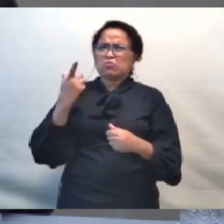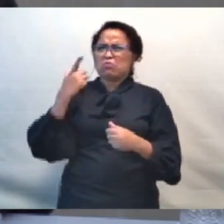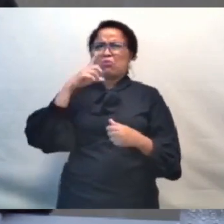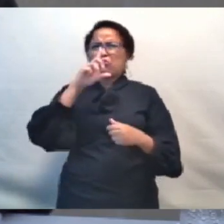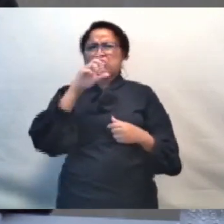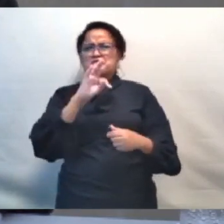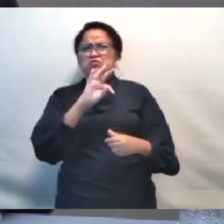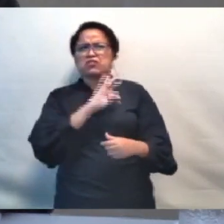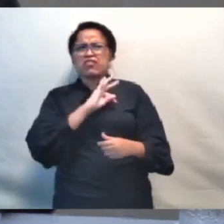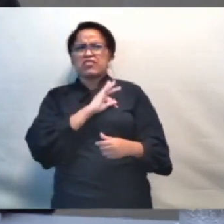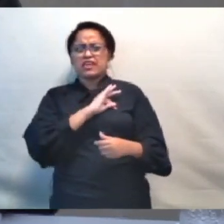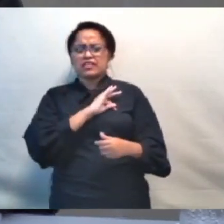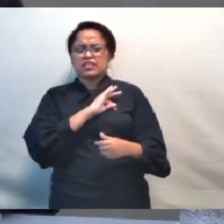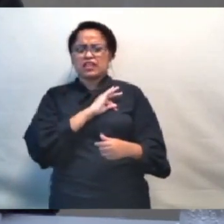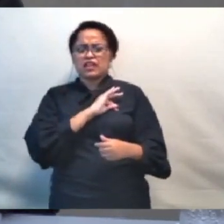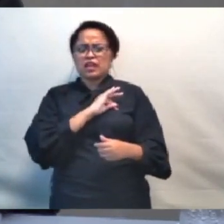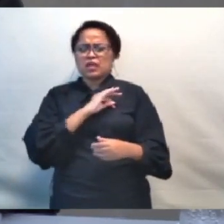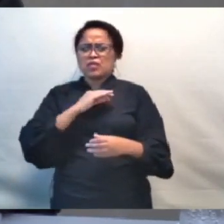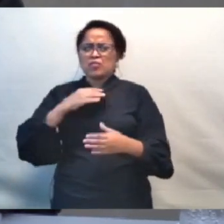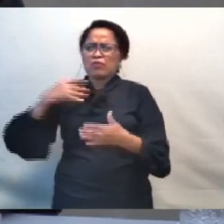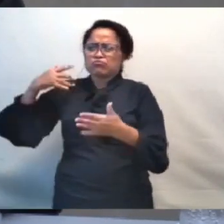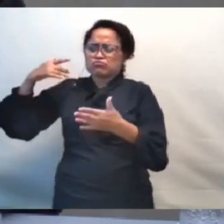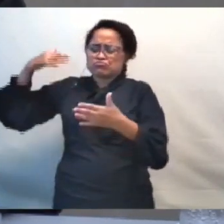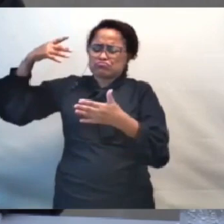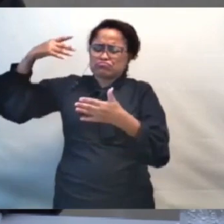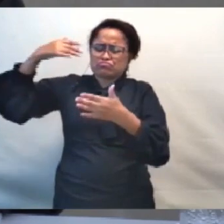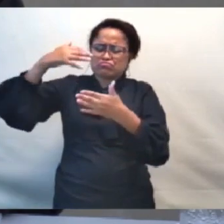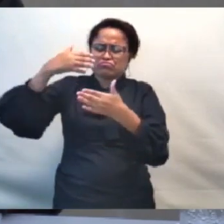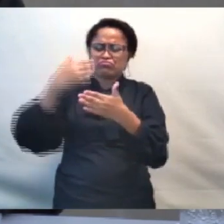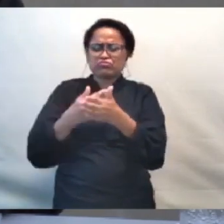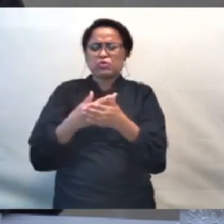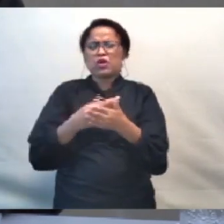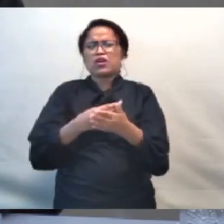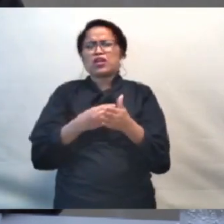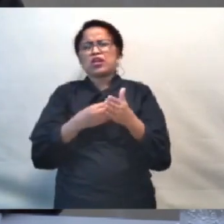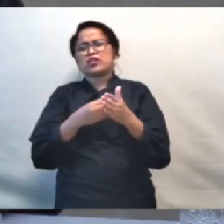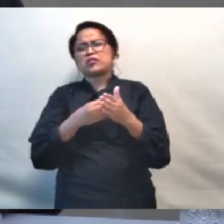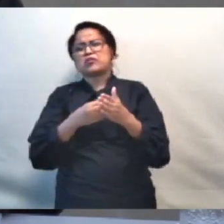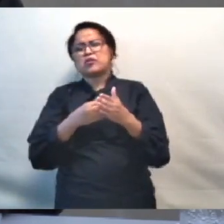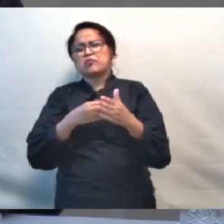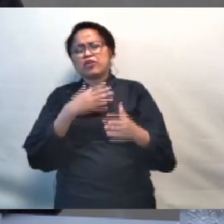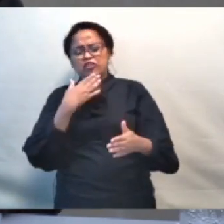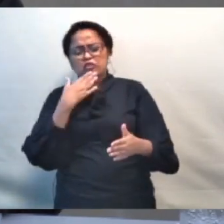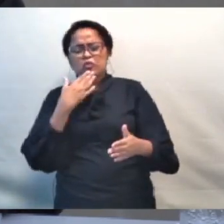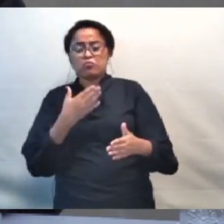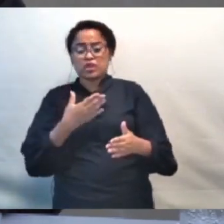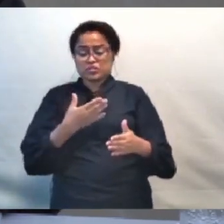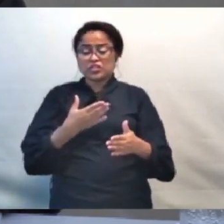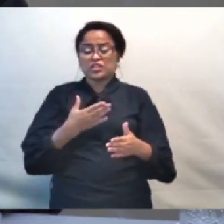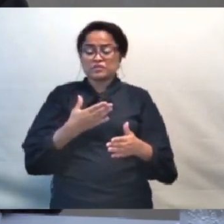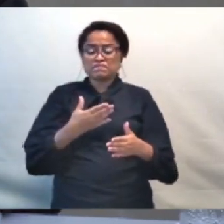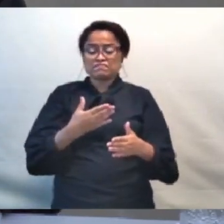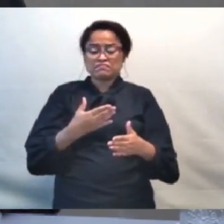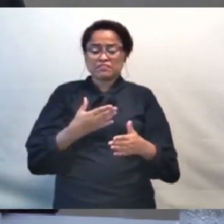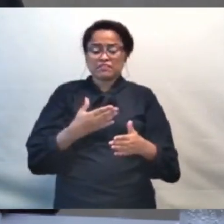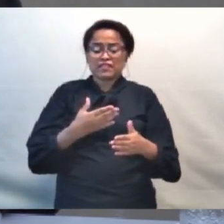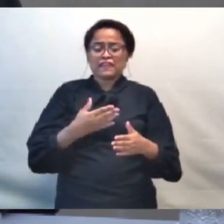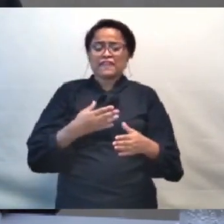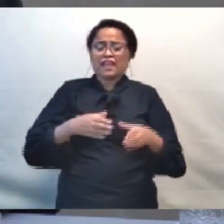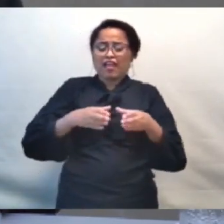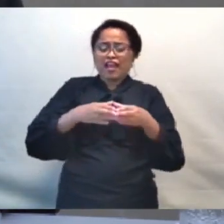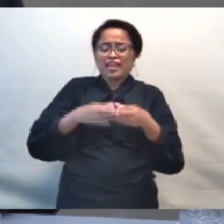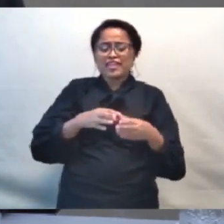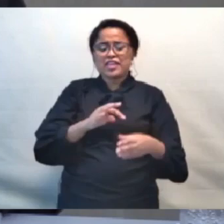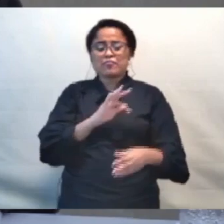demanda, todo ano, durante todo esse período, toda a equipe técnica, em tese, deu um sinal, uma sinalização